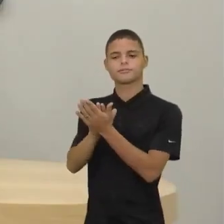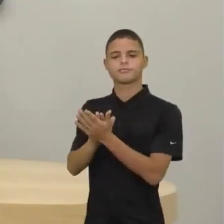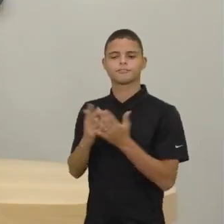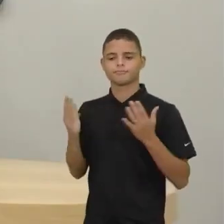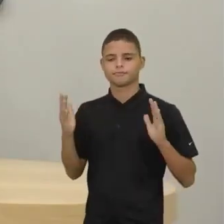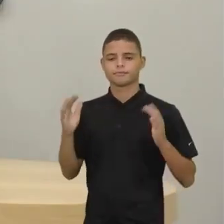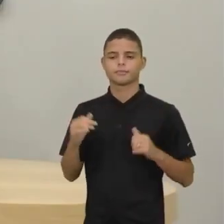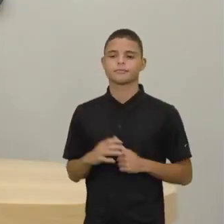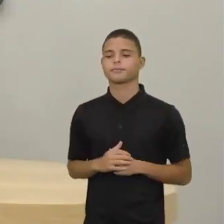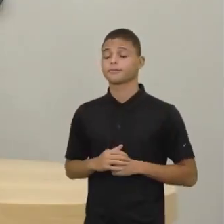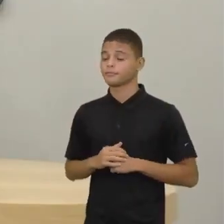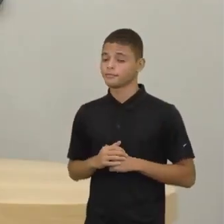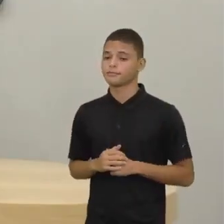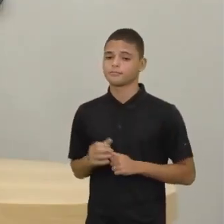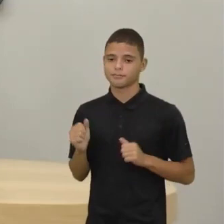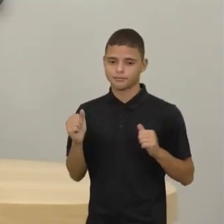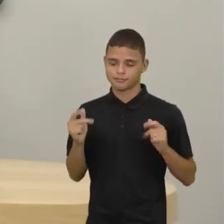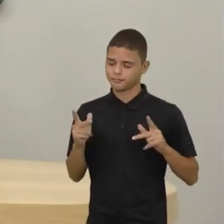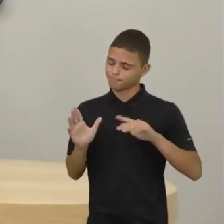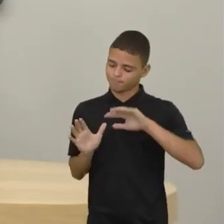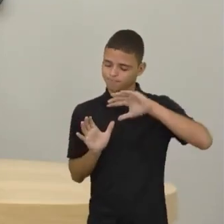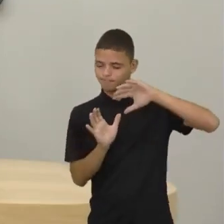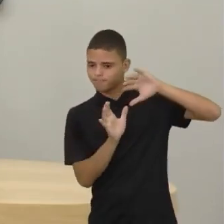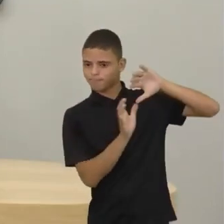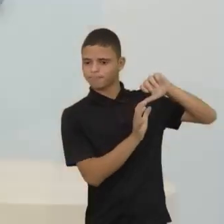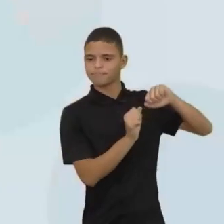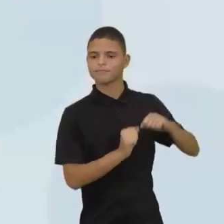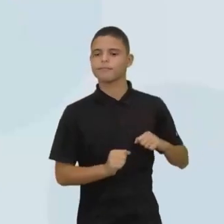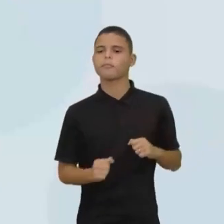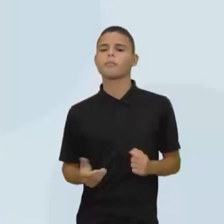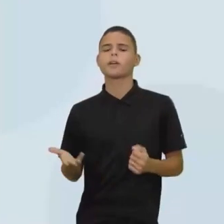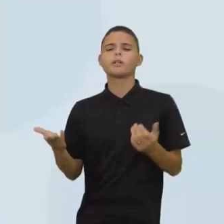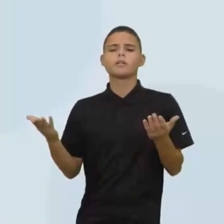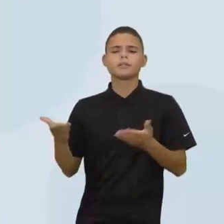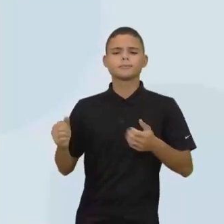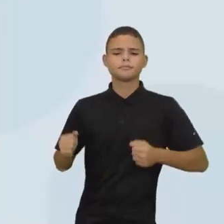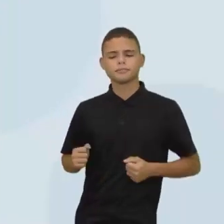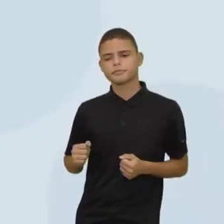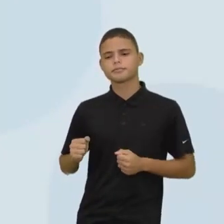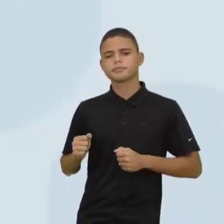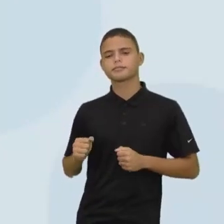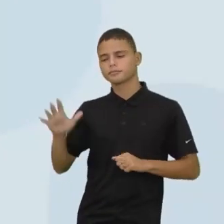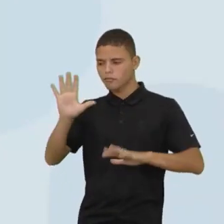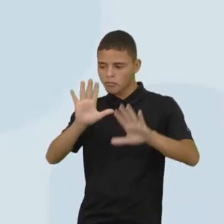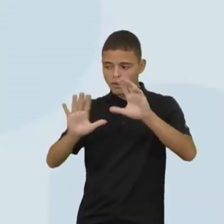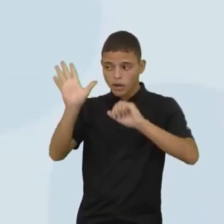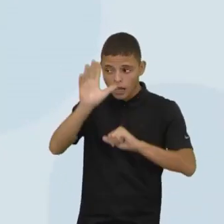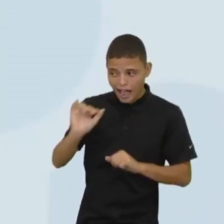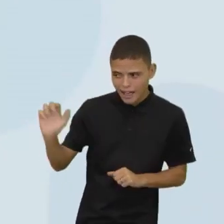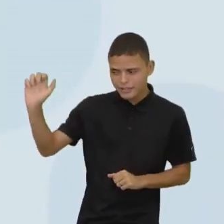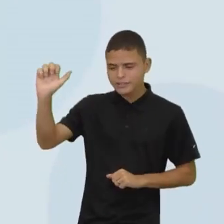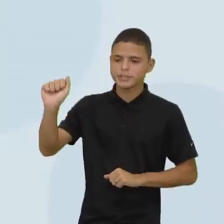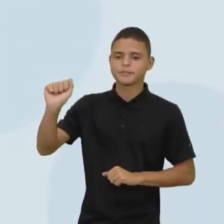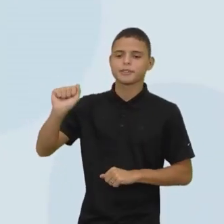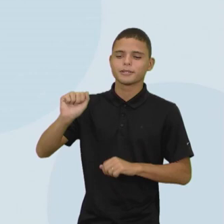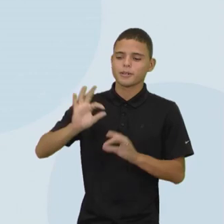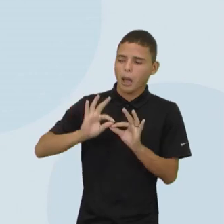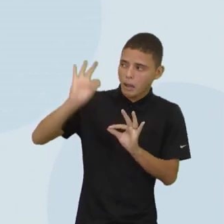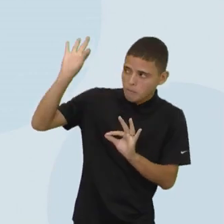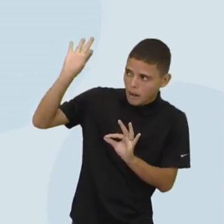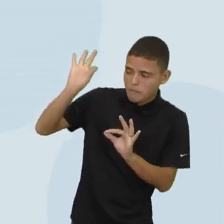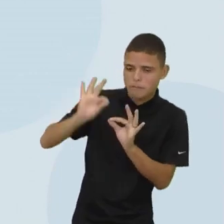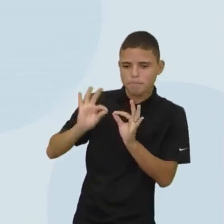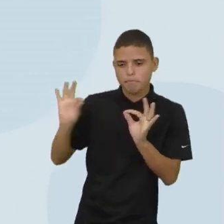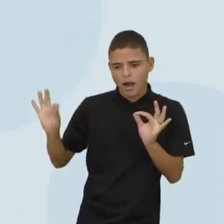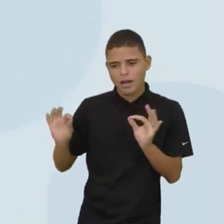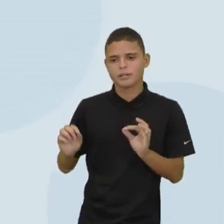na aula de geografia. Vamos lá, o clima da Ásia. Vamos lá, o clima da Ásia também, ó. Pela sua extensão latitudinal e longitudinal, a gente